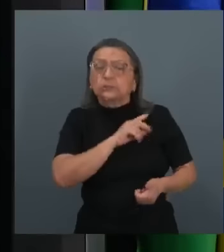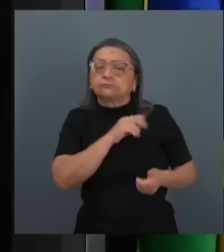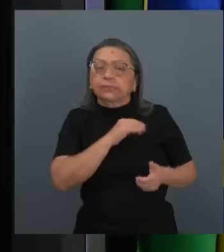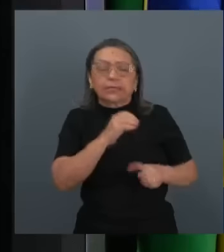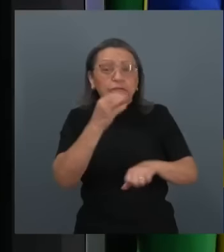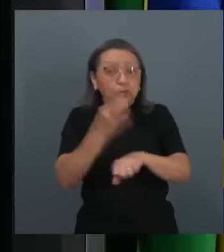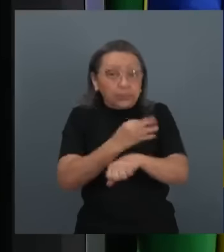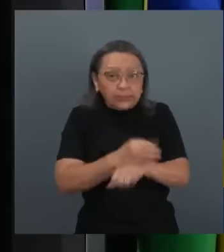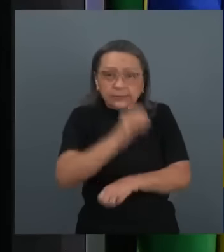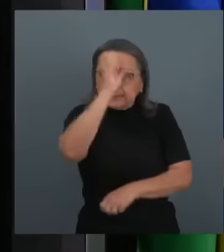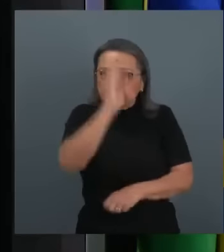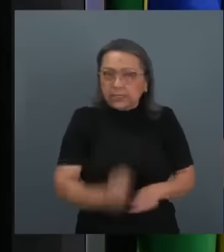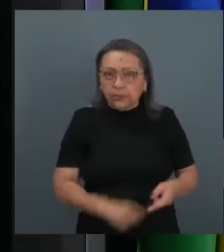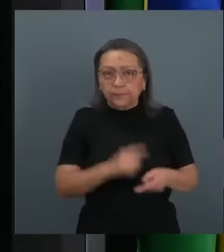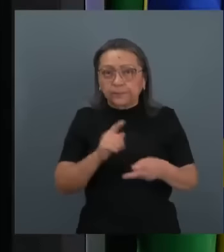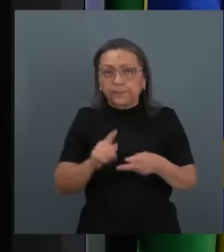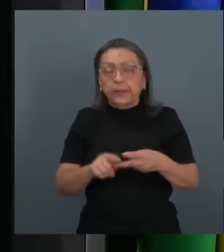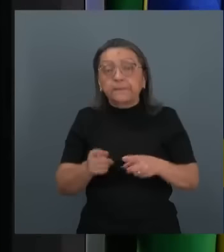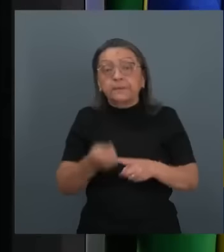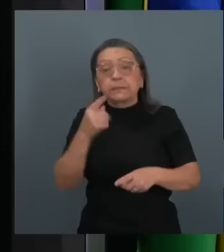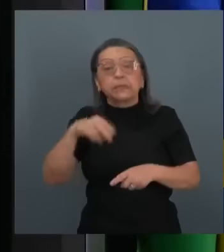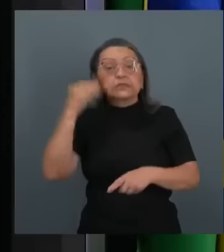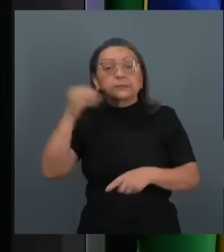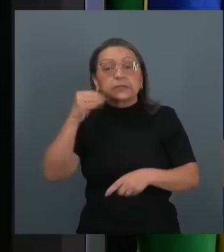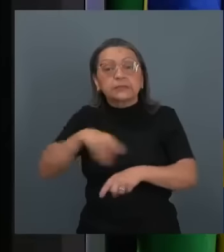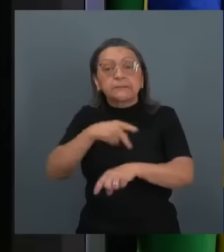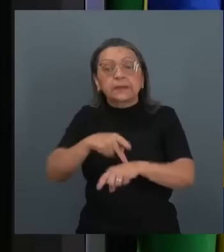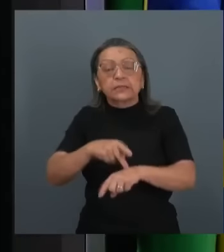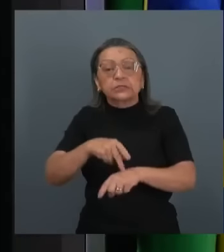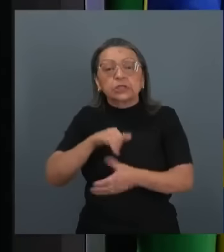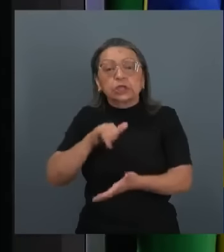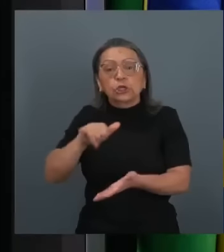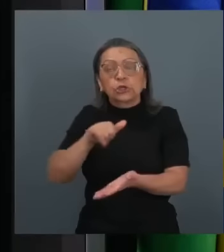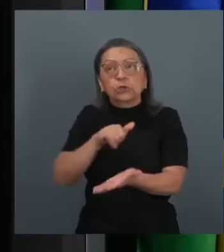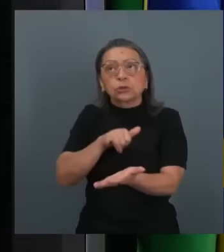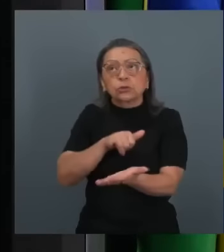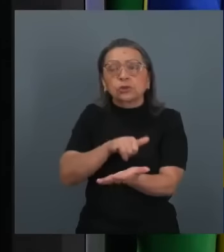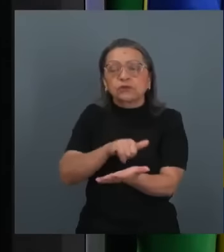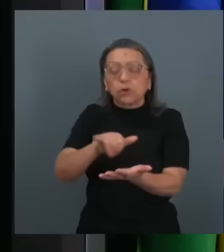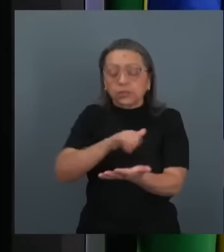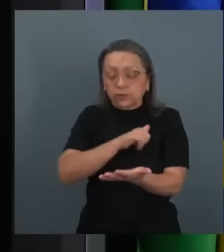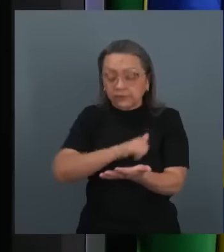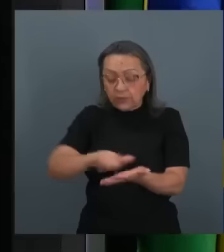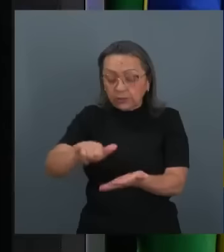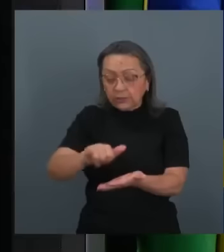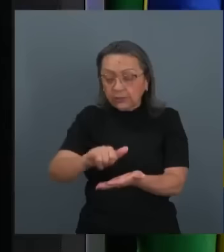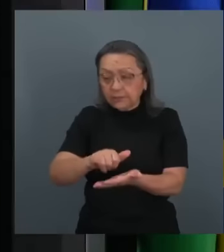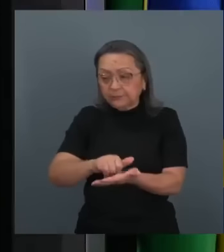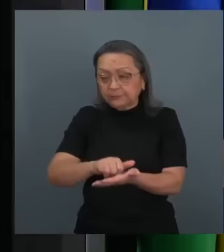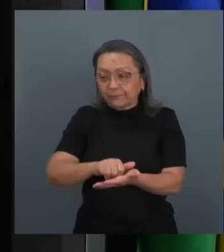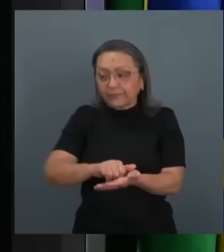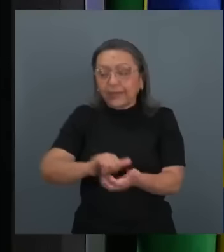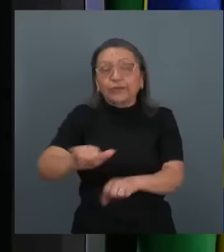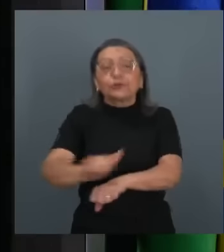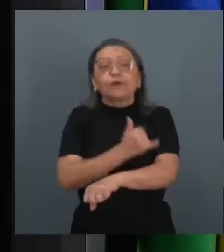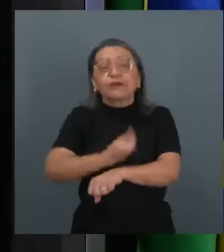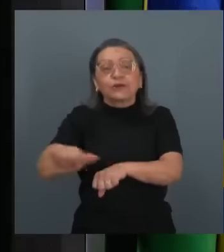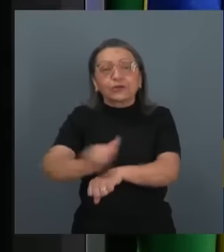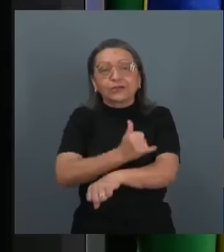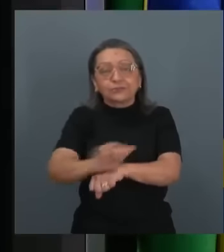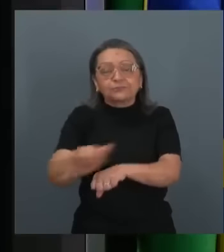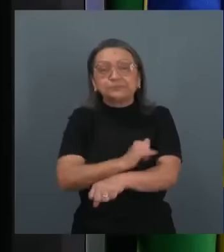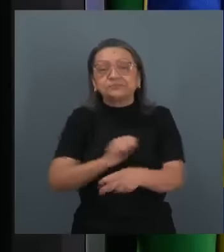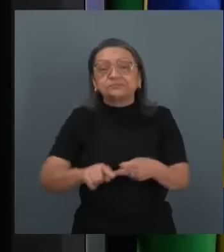zero. O primeiro é a experiência de Nova York, em que o prefeito Rudy Giuliani aplicou na década de 90